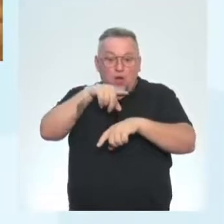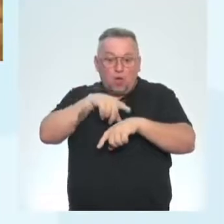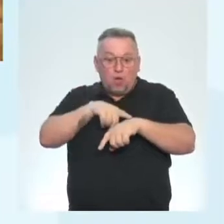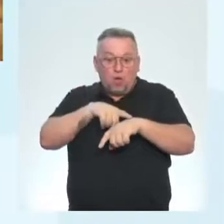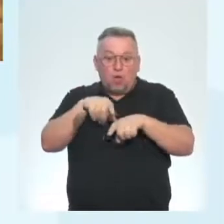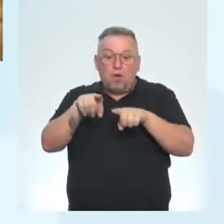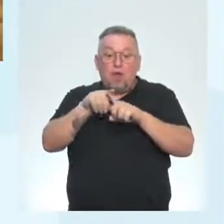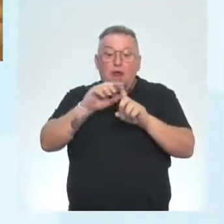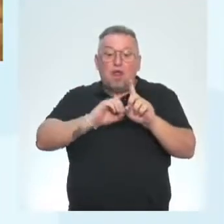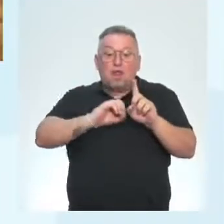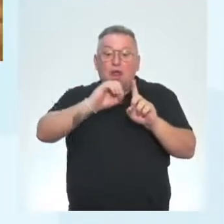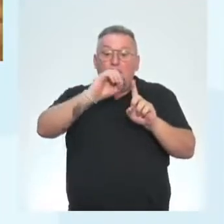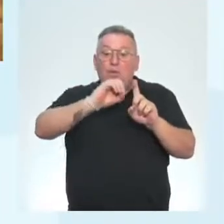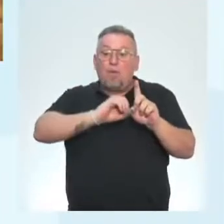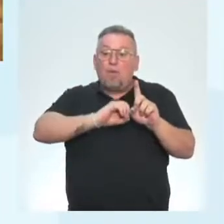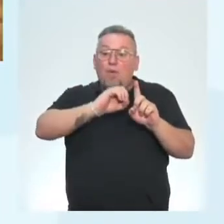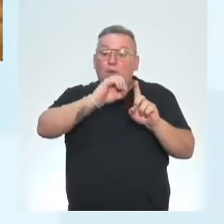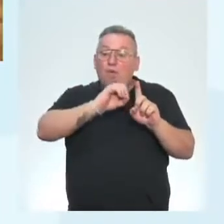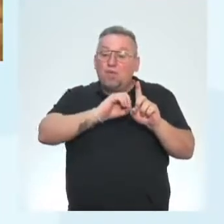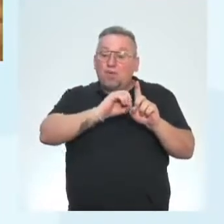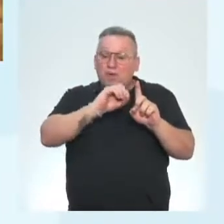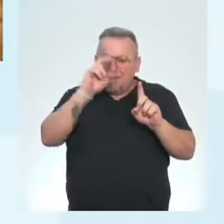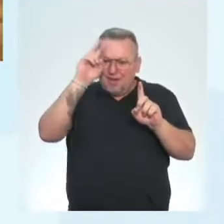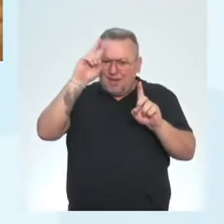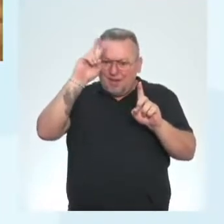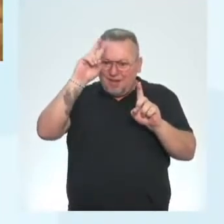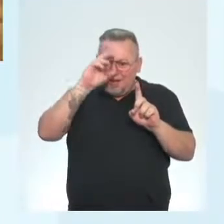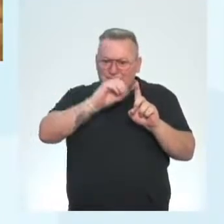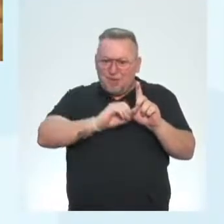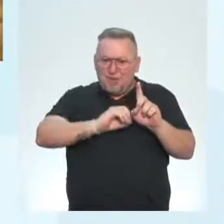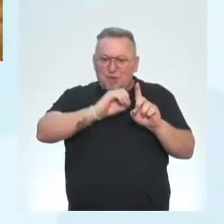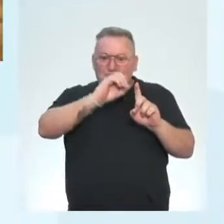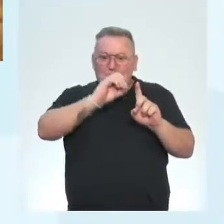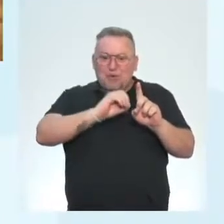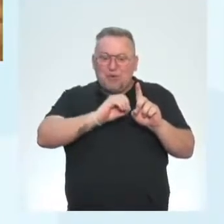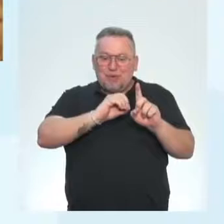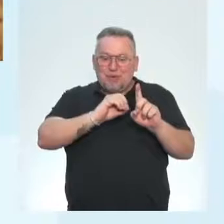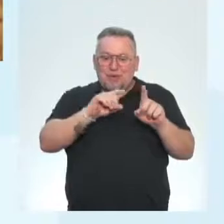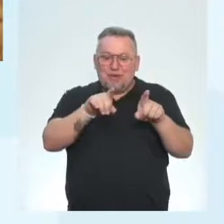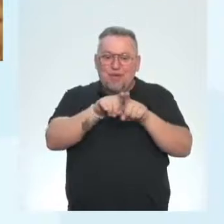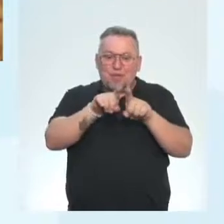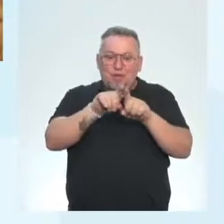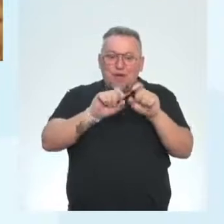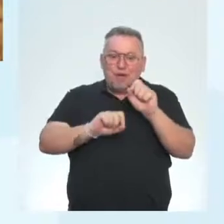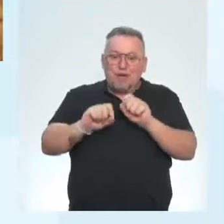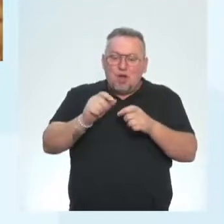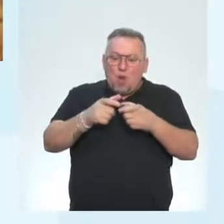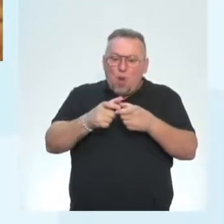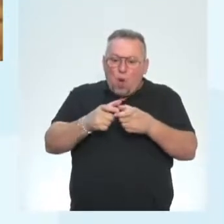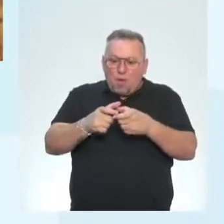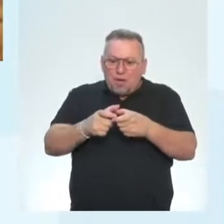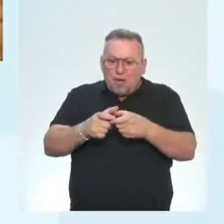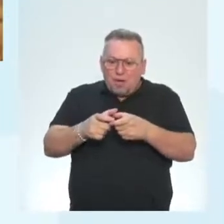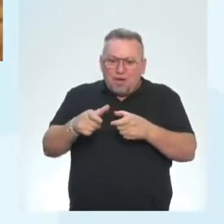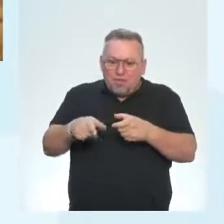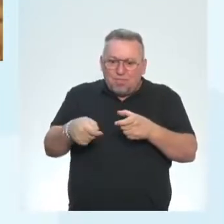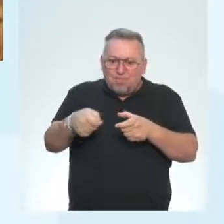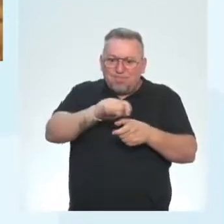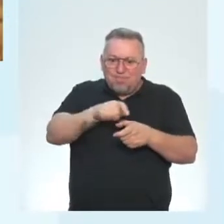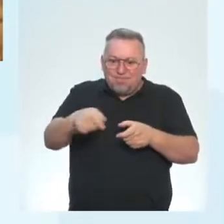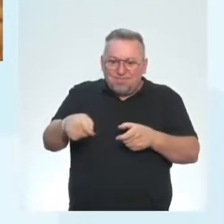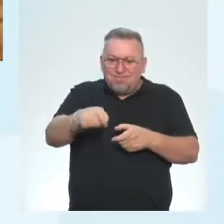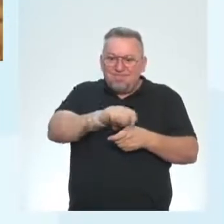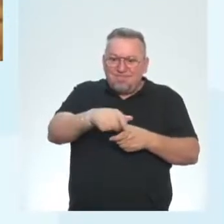o termômetro, né, que foi da última aula, onde nós medimos temperatura, nós temos aqui esse copinho medidor, né, de xícaras